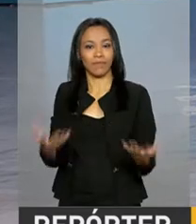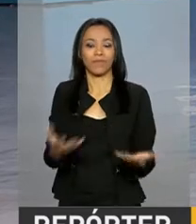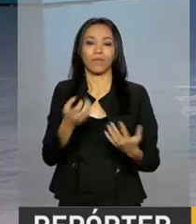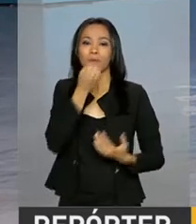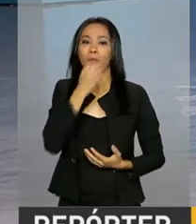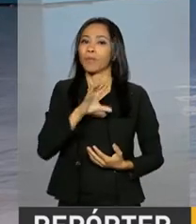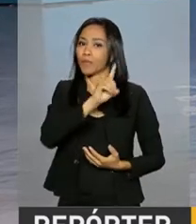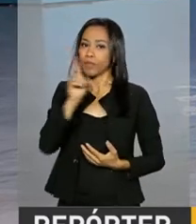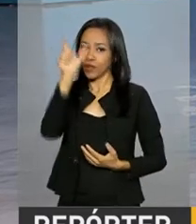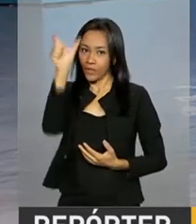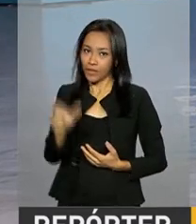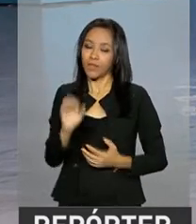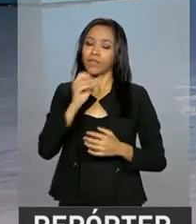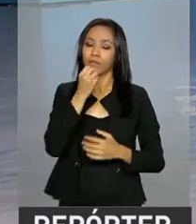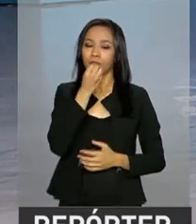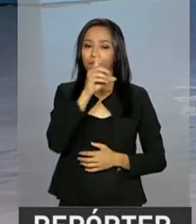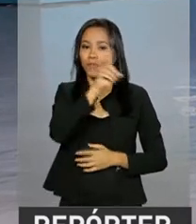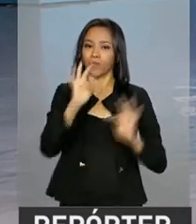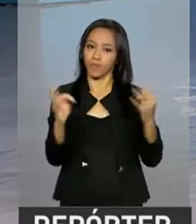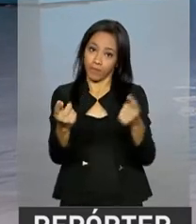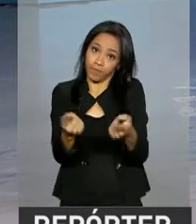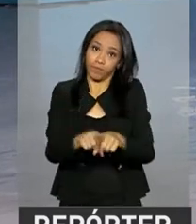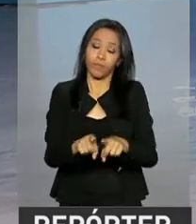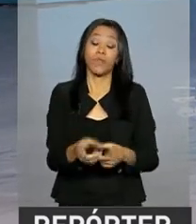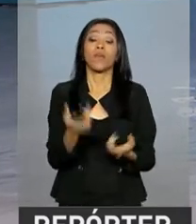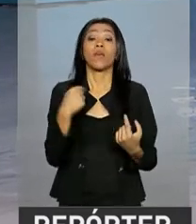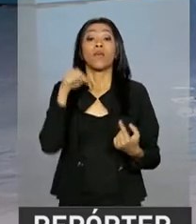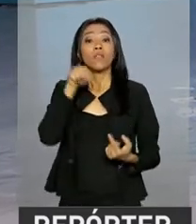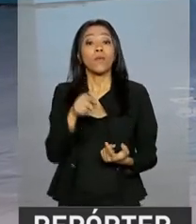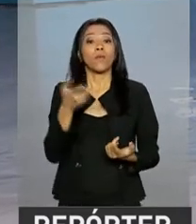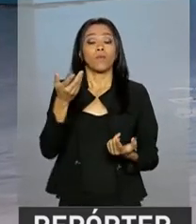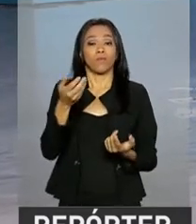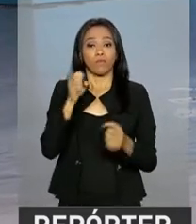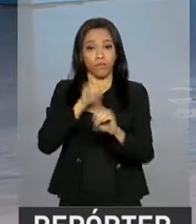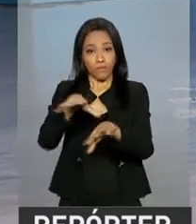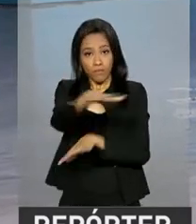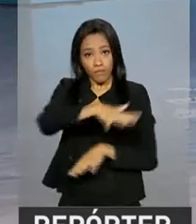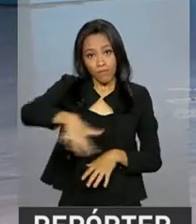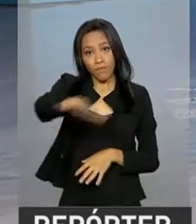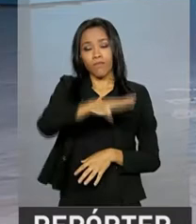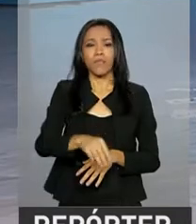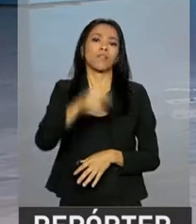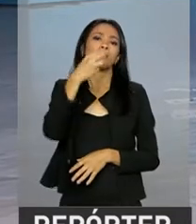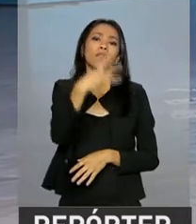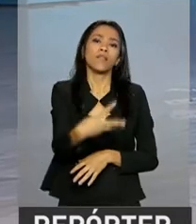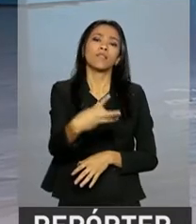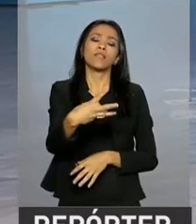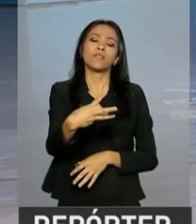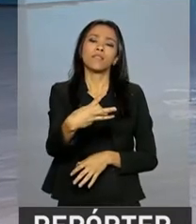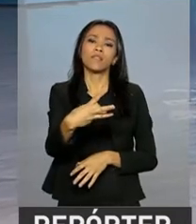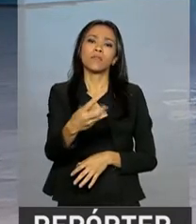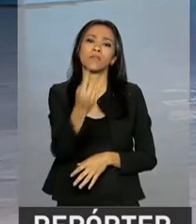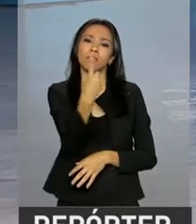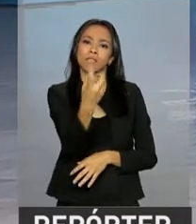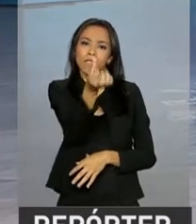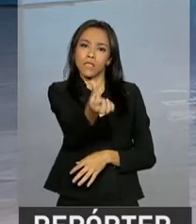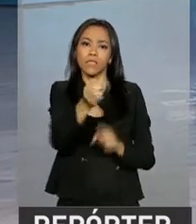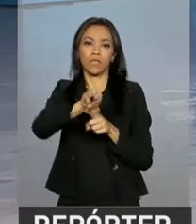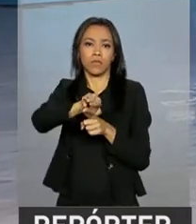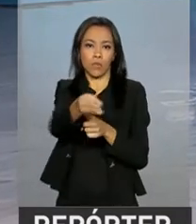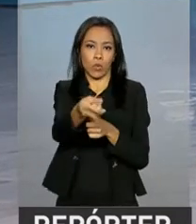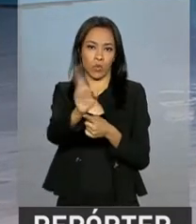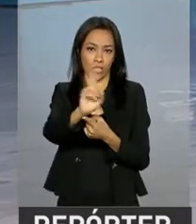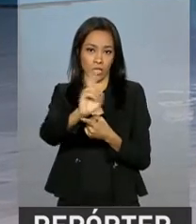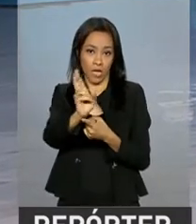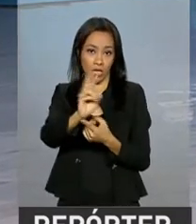bom dia a todos em uma das ações o ministério da educação então liberou cerca de 316 milhões de reais para